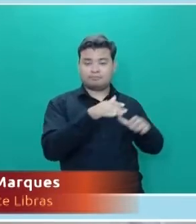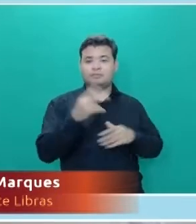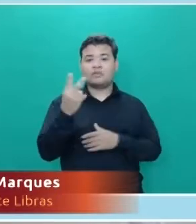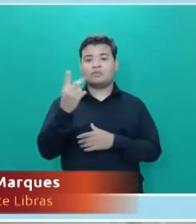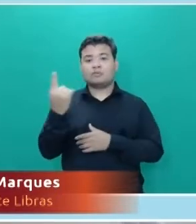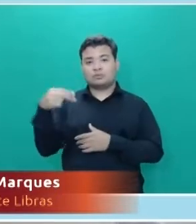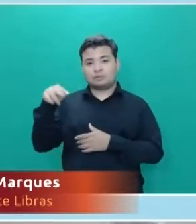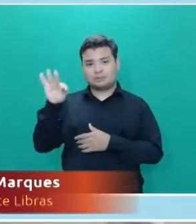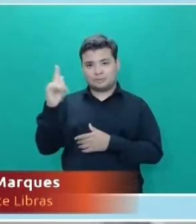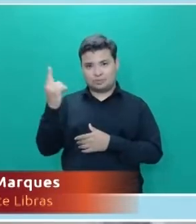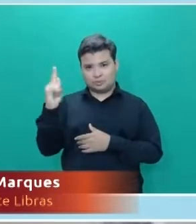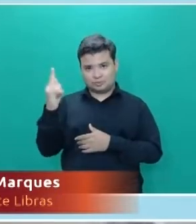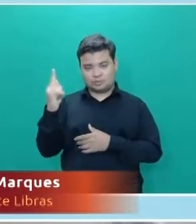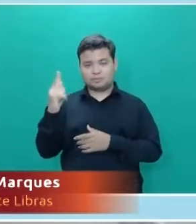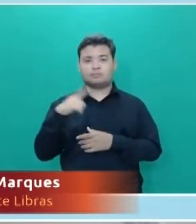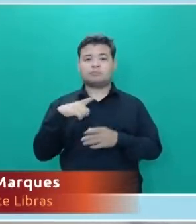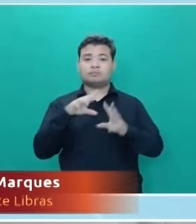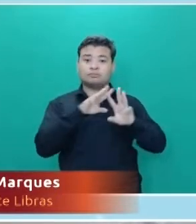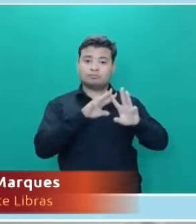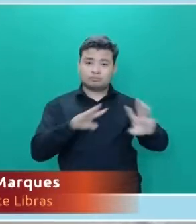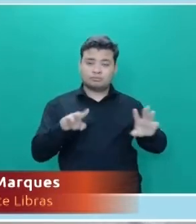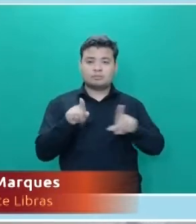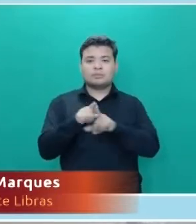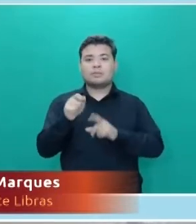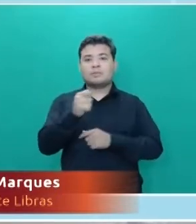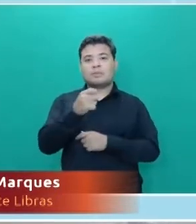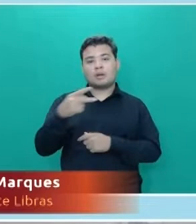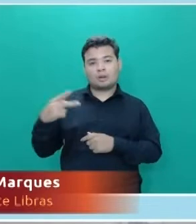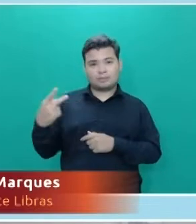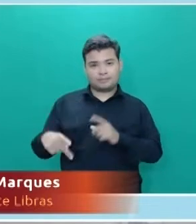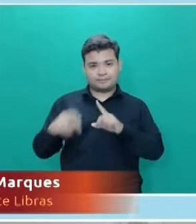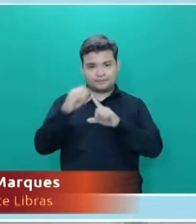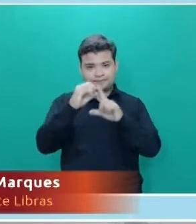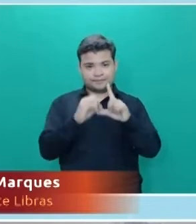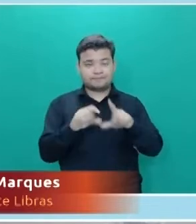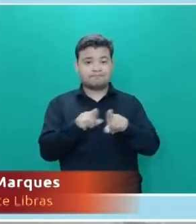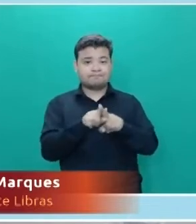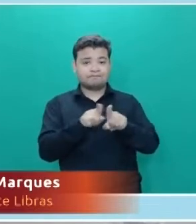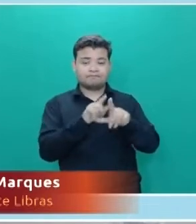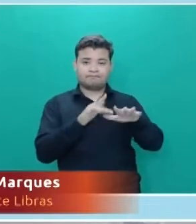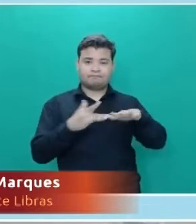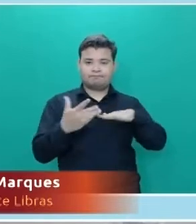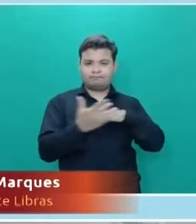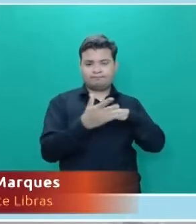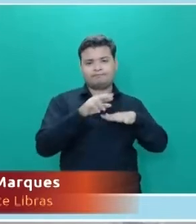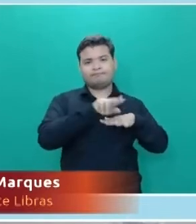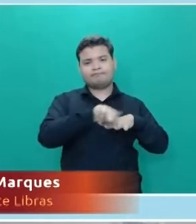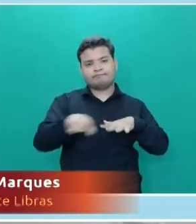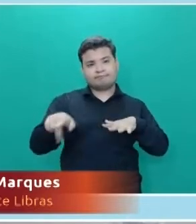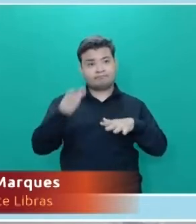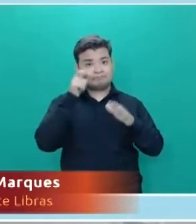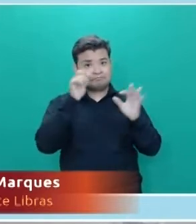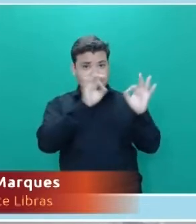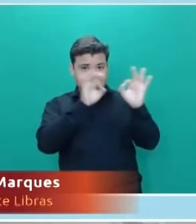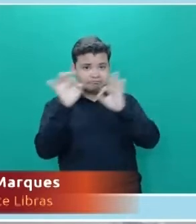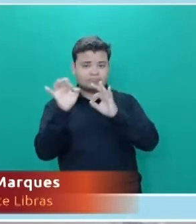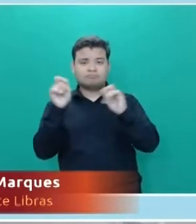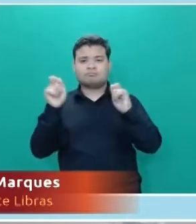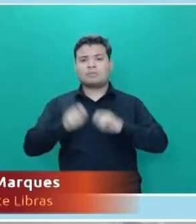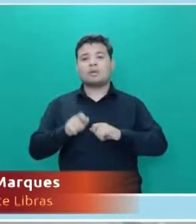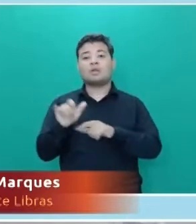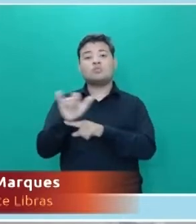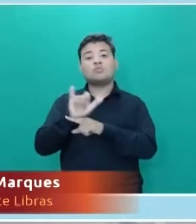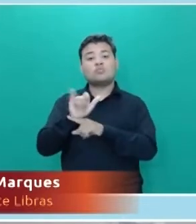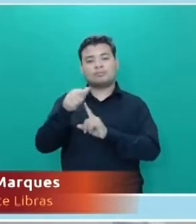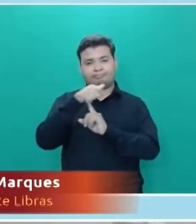pelo site e pelo aplicativo da TV UFG e também pelas redes sociais. O programa é transmitido no YouTube e lá você